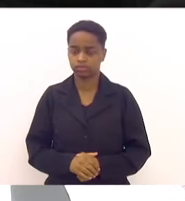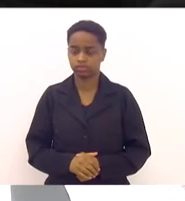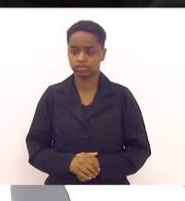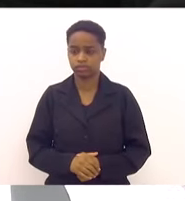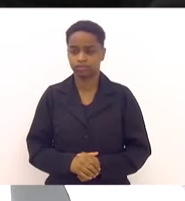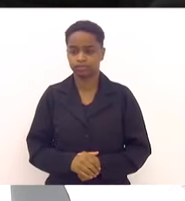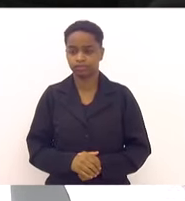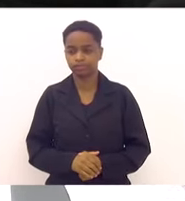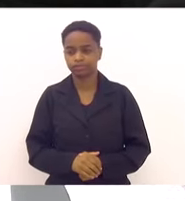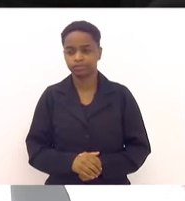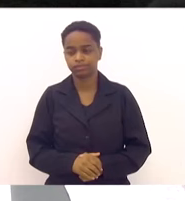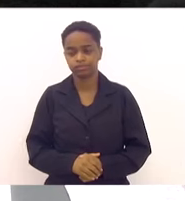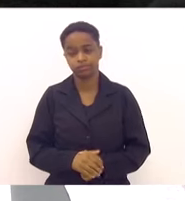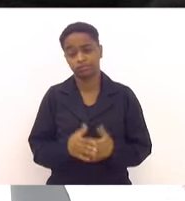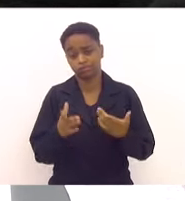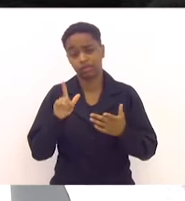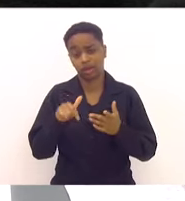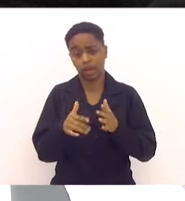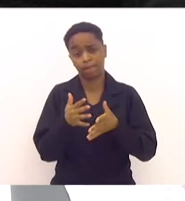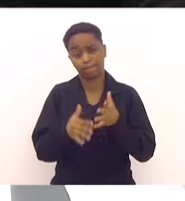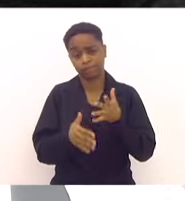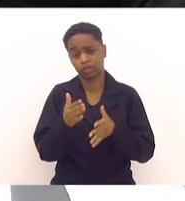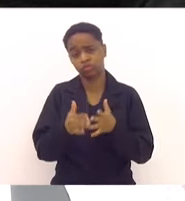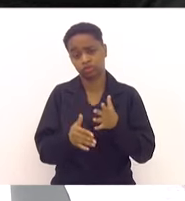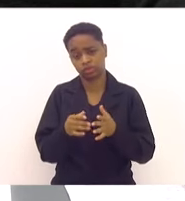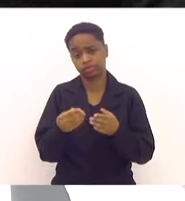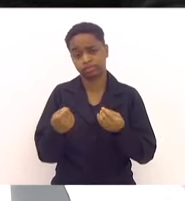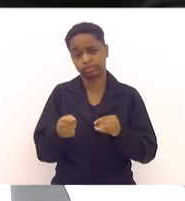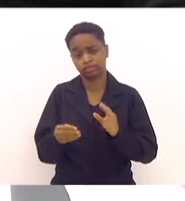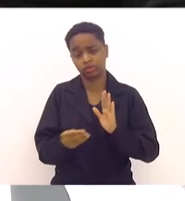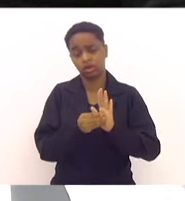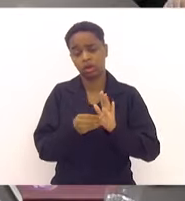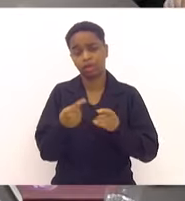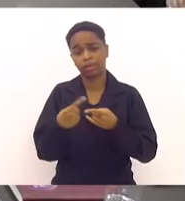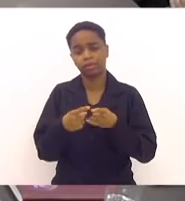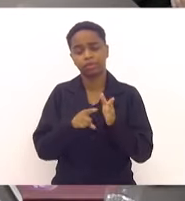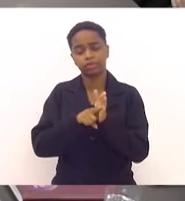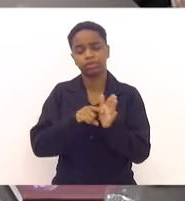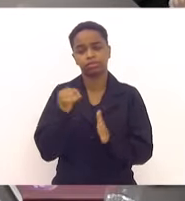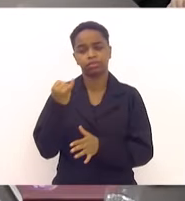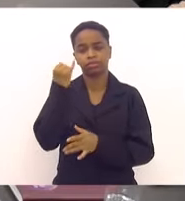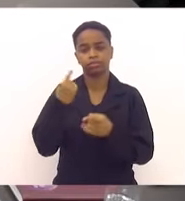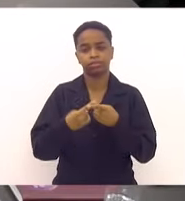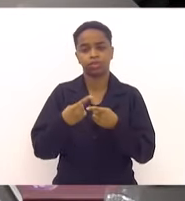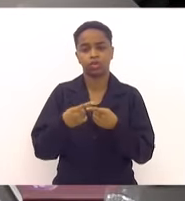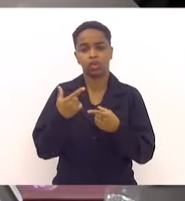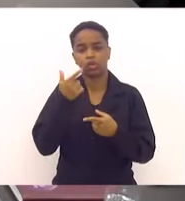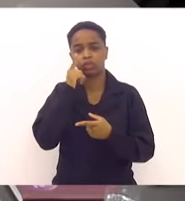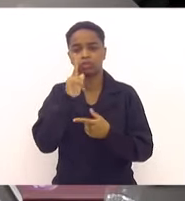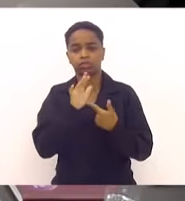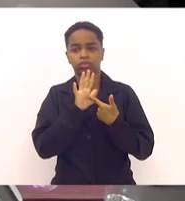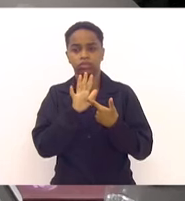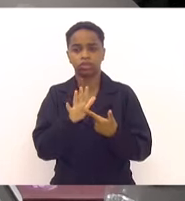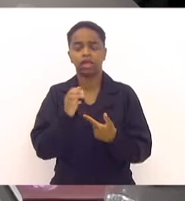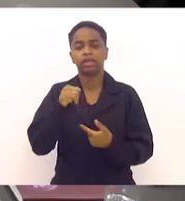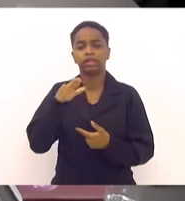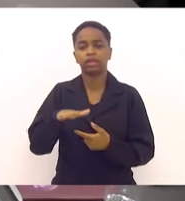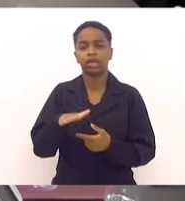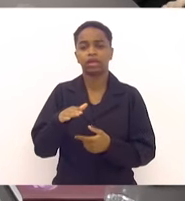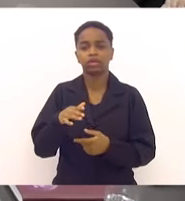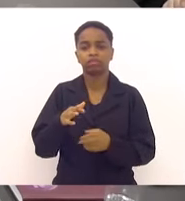a matéria. Seja o que for, é prejudicabilidade, mas a pesquisa é sempre boa para a gente já marcar uma posição. Quem será o autor da